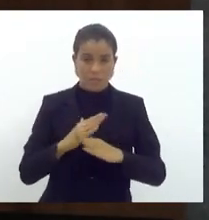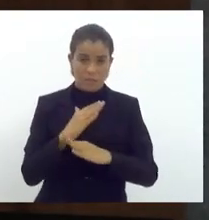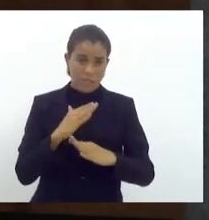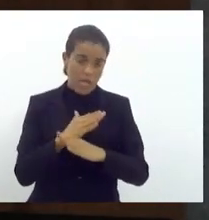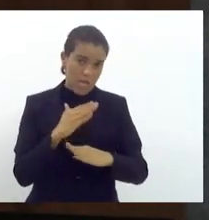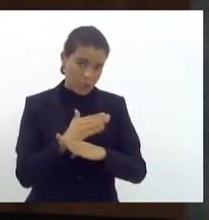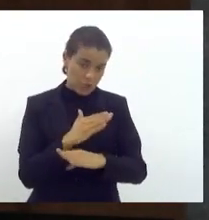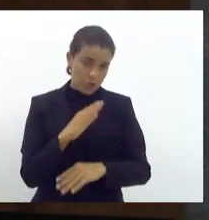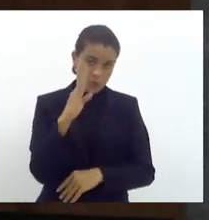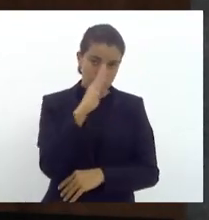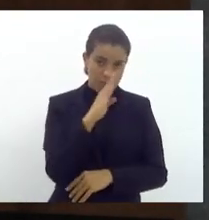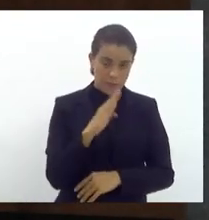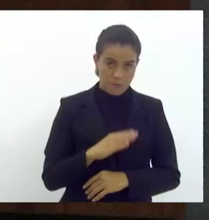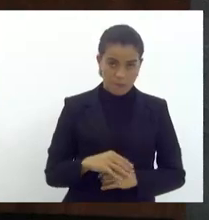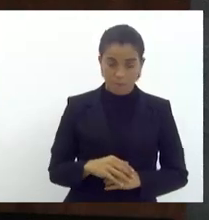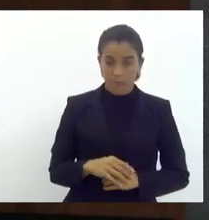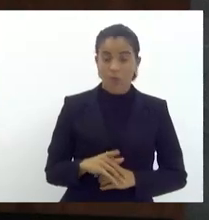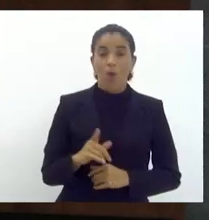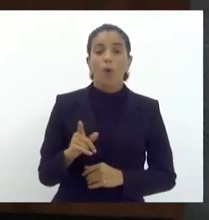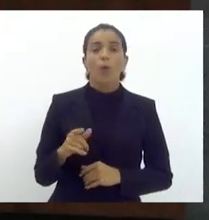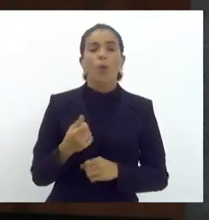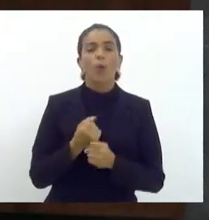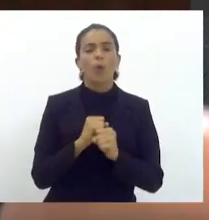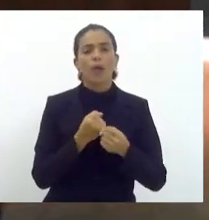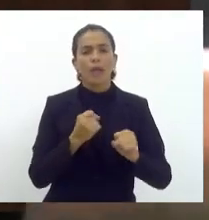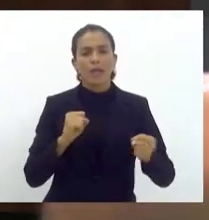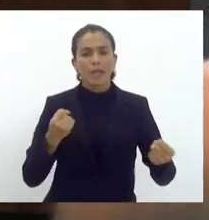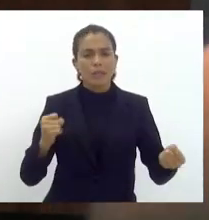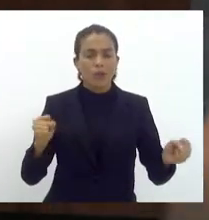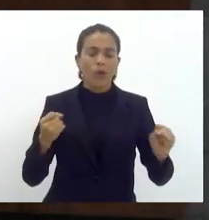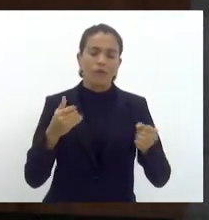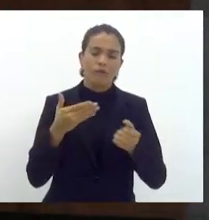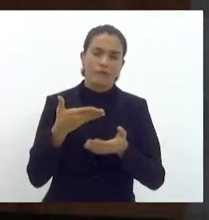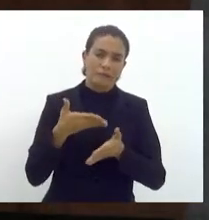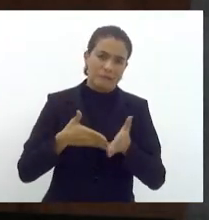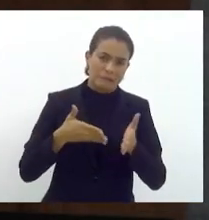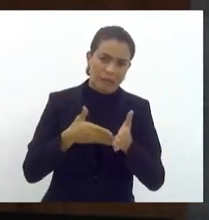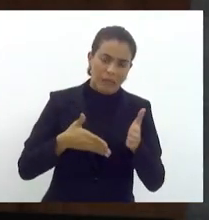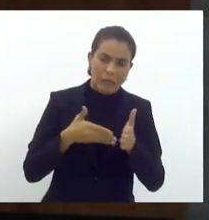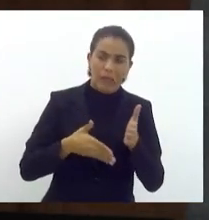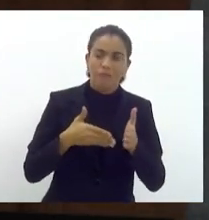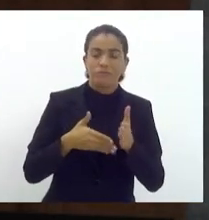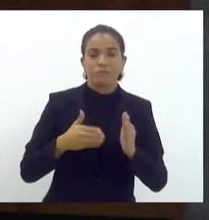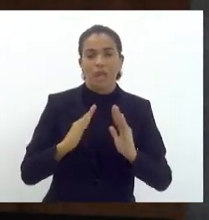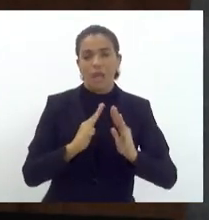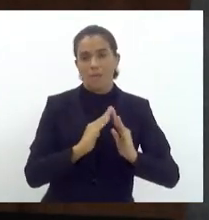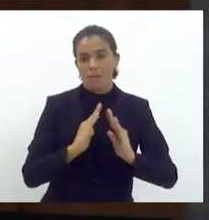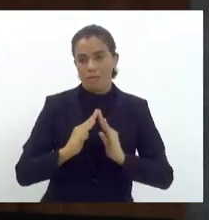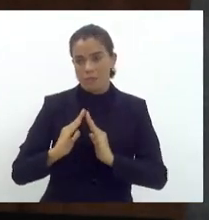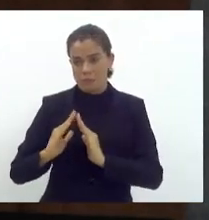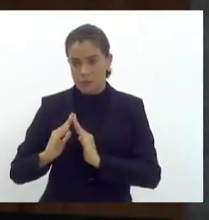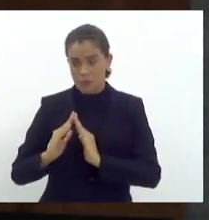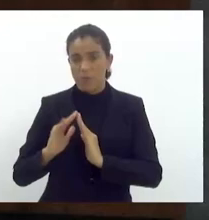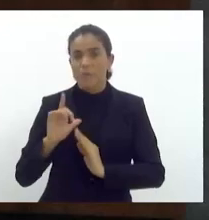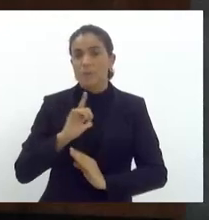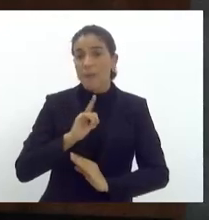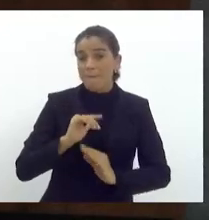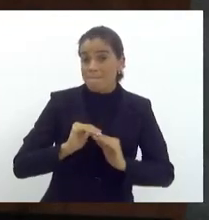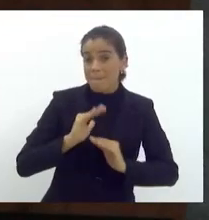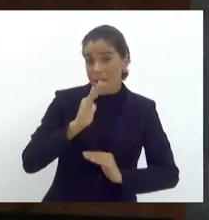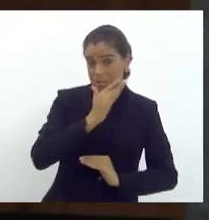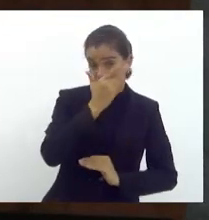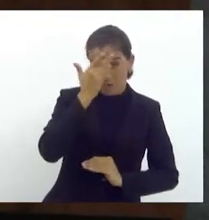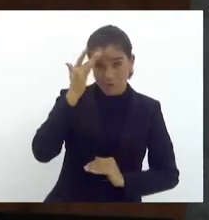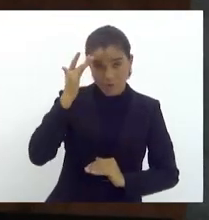do Brasil inteiro o enorme déficit habitacional tem muito mais